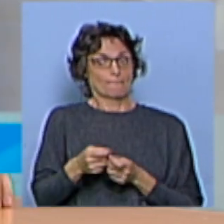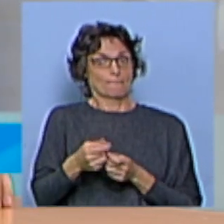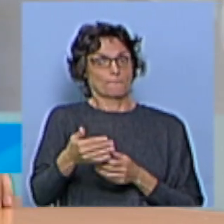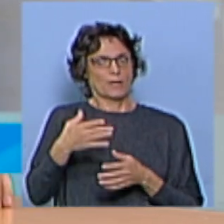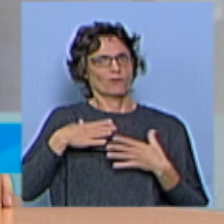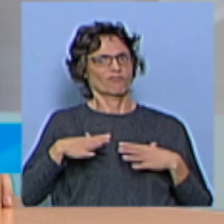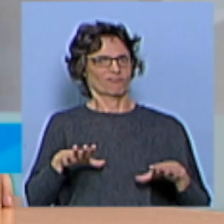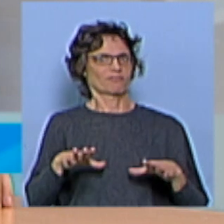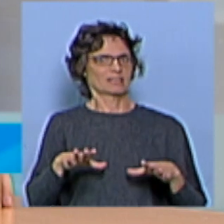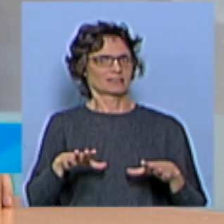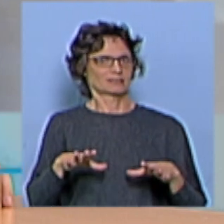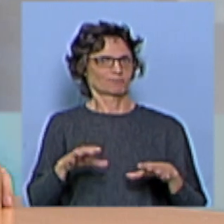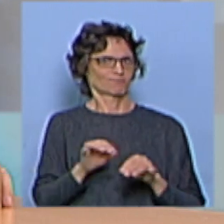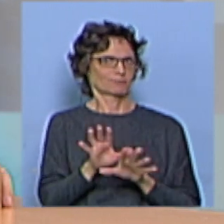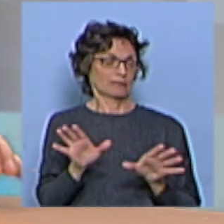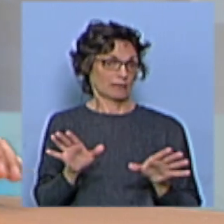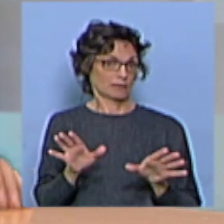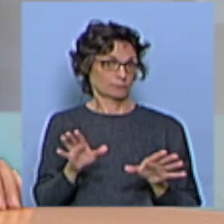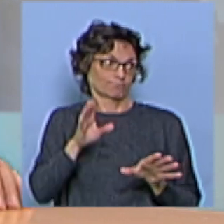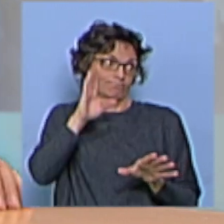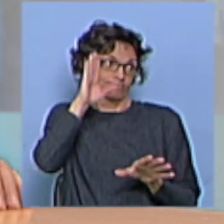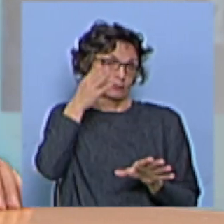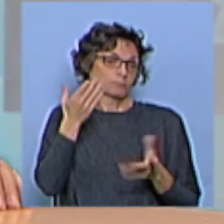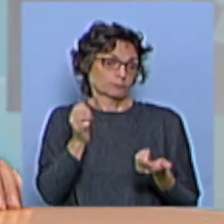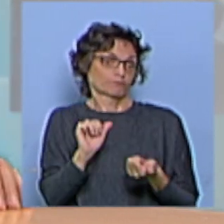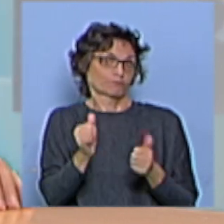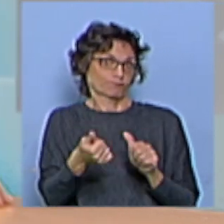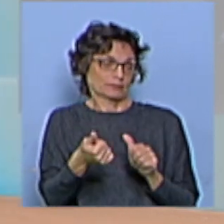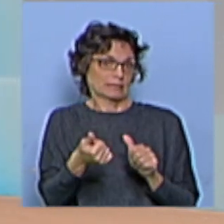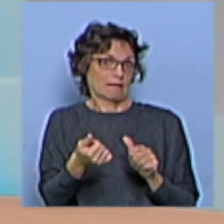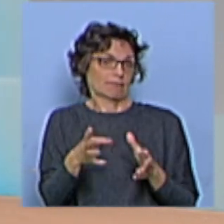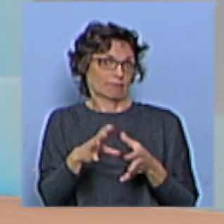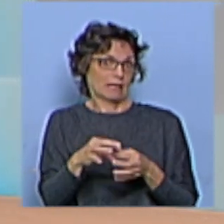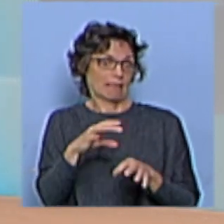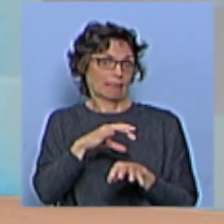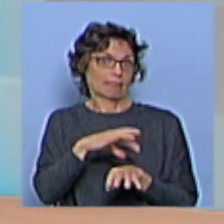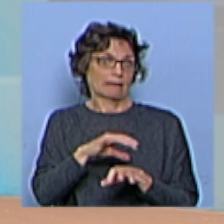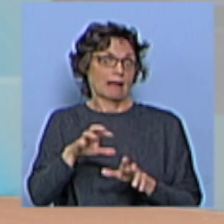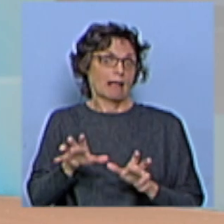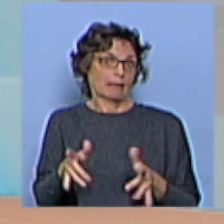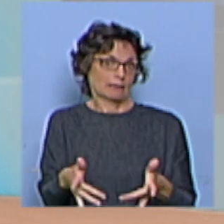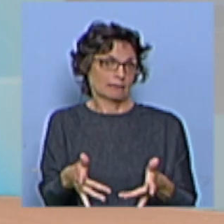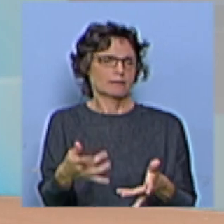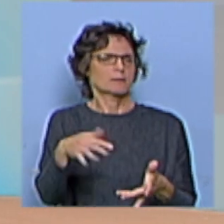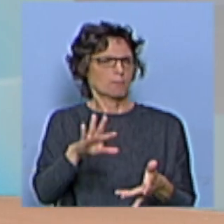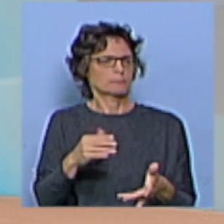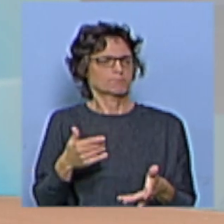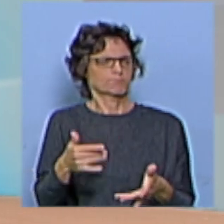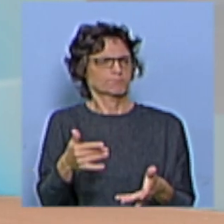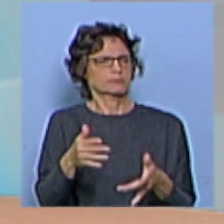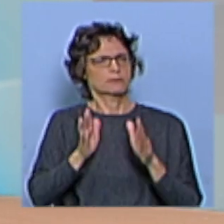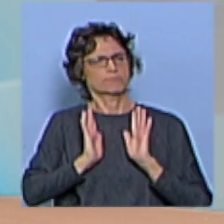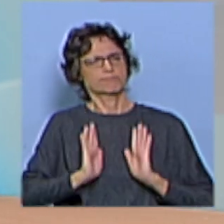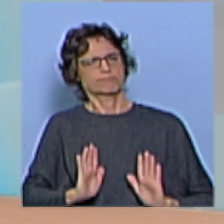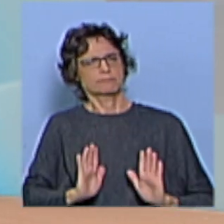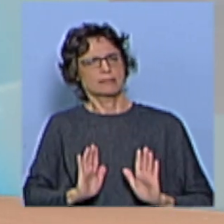férias. Apesar das alterações pandémicas, os próximos tempos serão de descanso e oportunidade para fazer